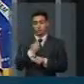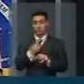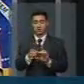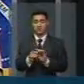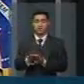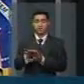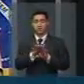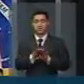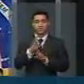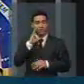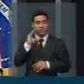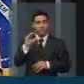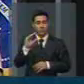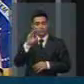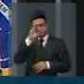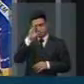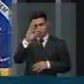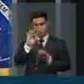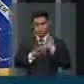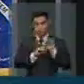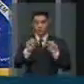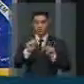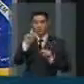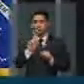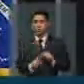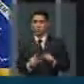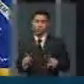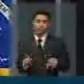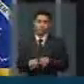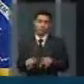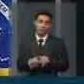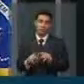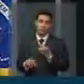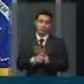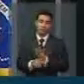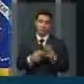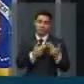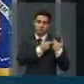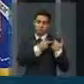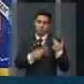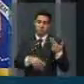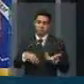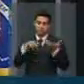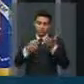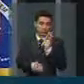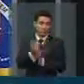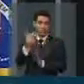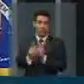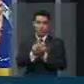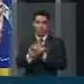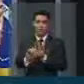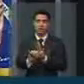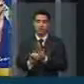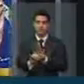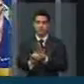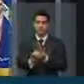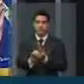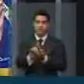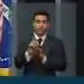madura e, em especial, o direito e as prerrogativas do Congresso Nacional de legislar sobre matérias que